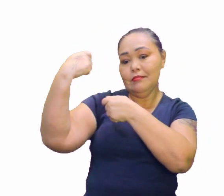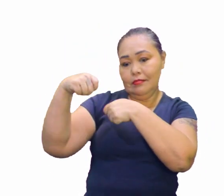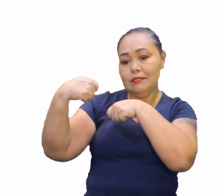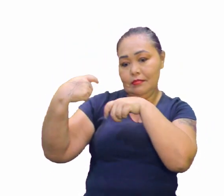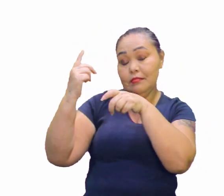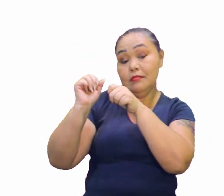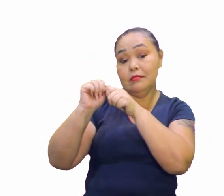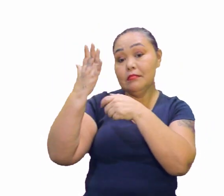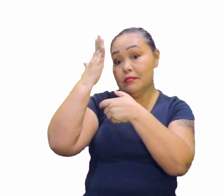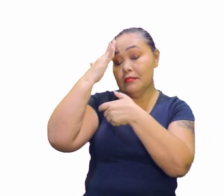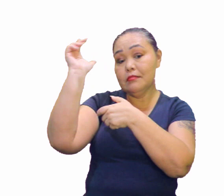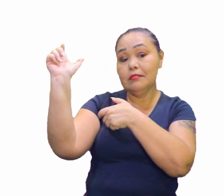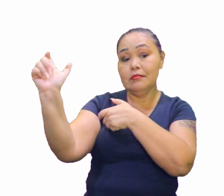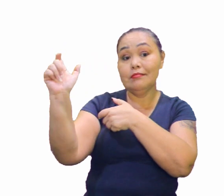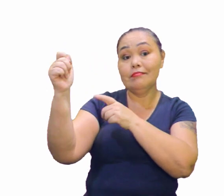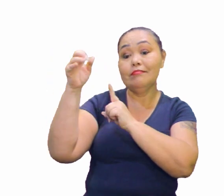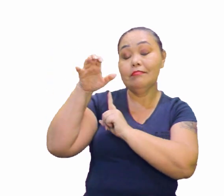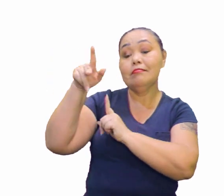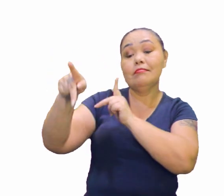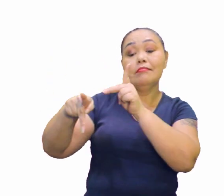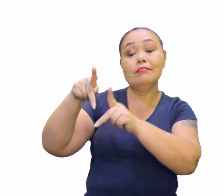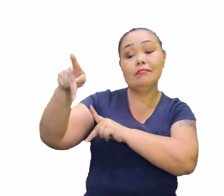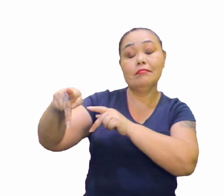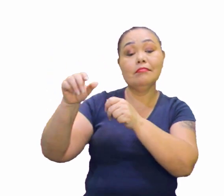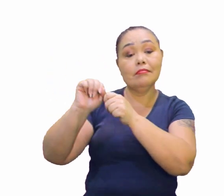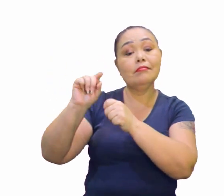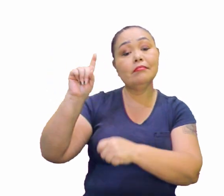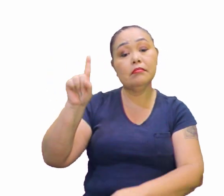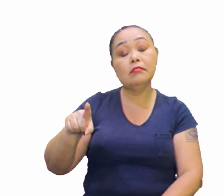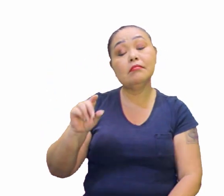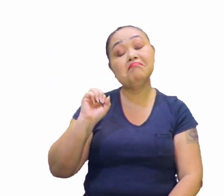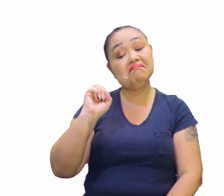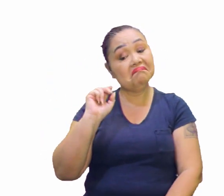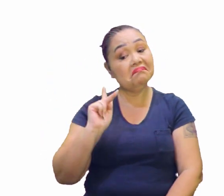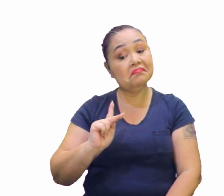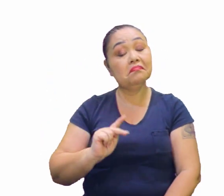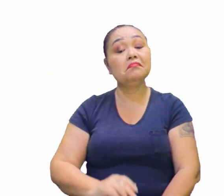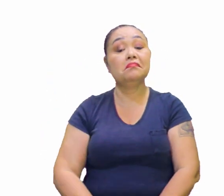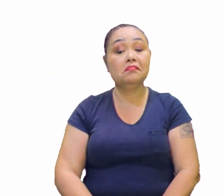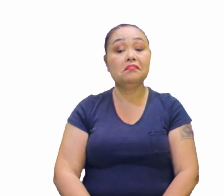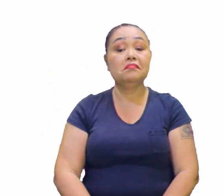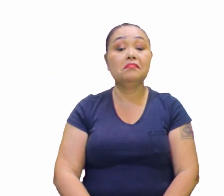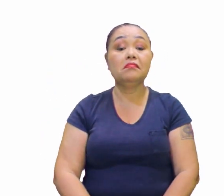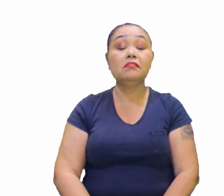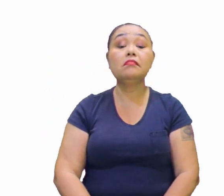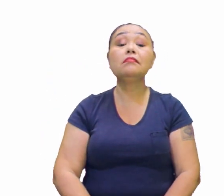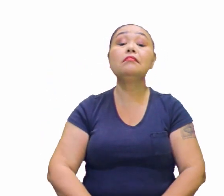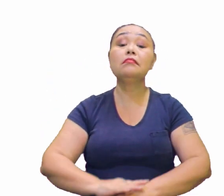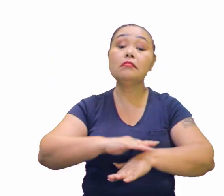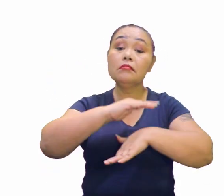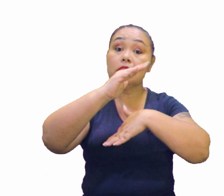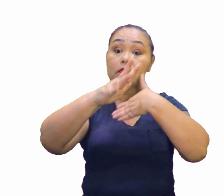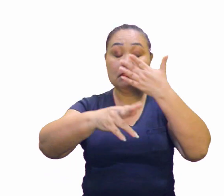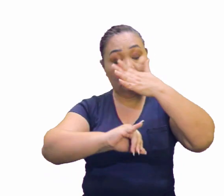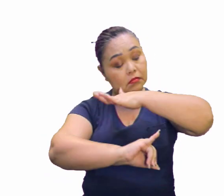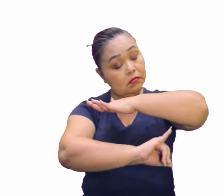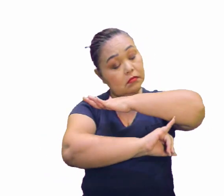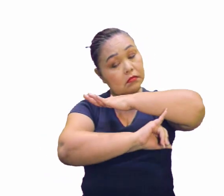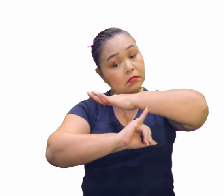está nesse termo aqui, ó, pressão populacional, ok? O avanço